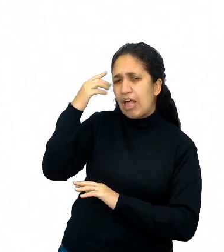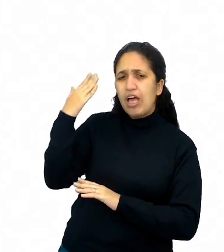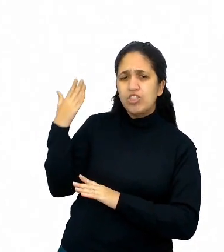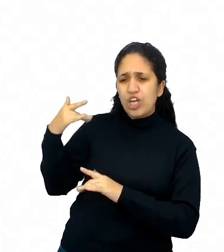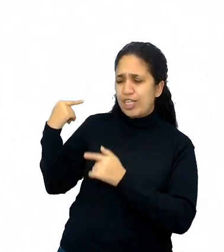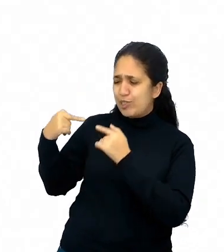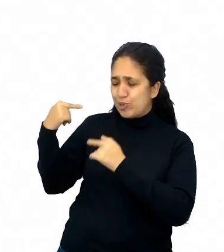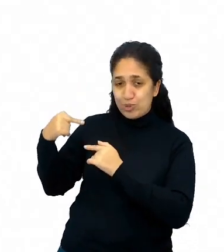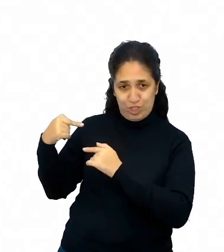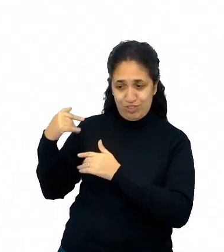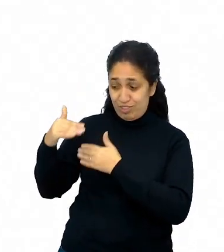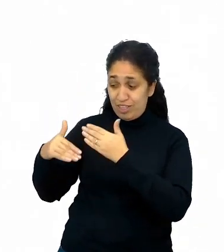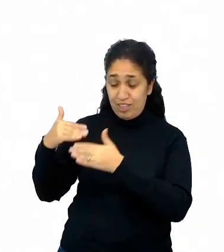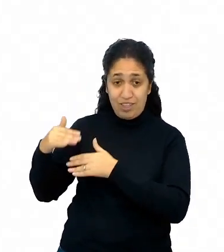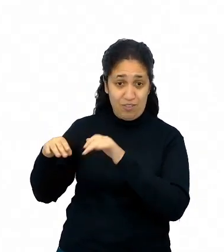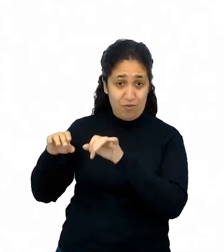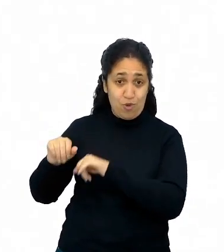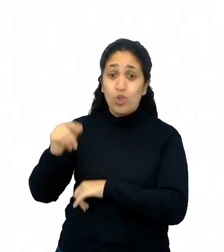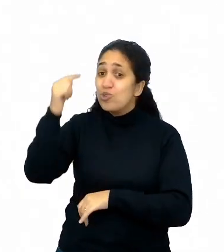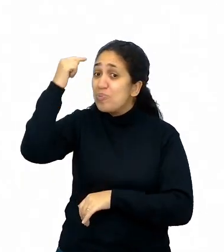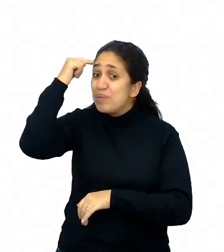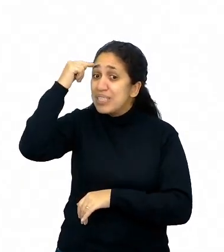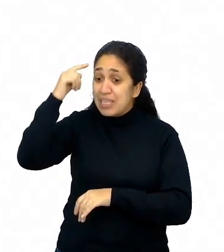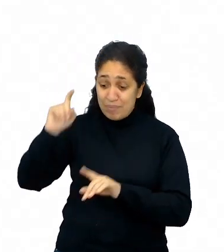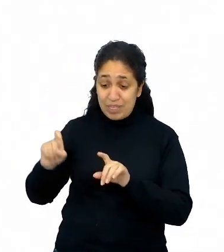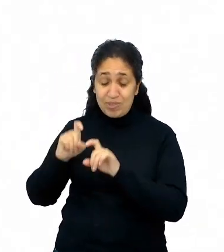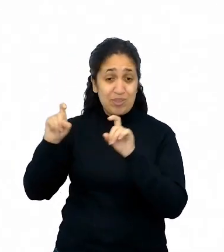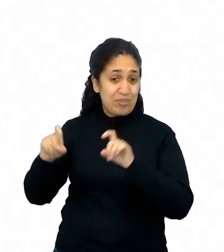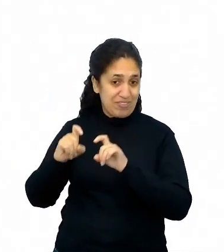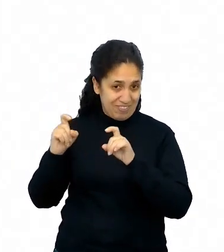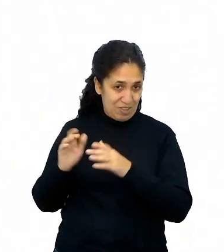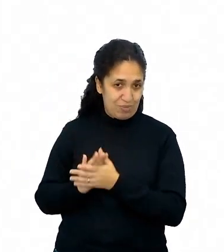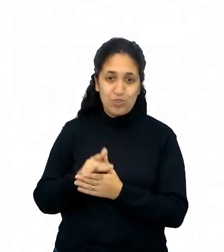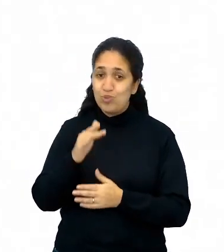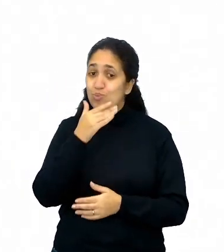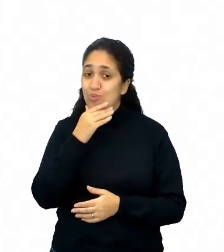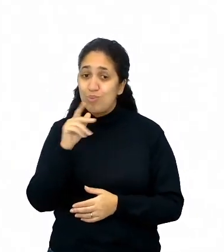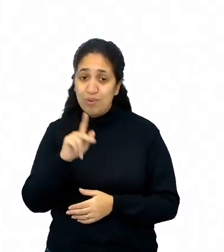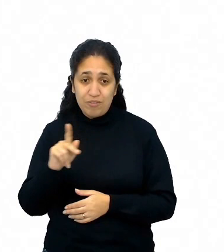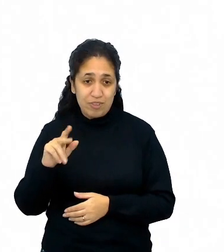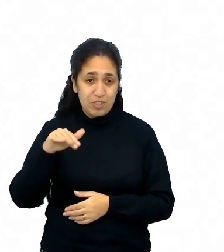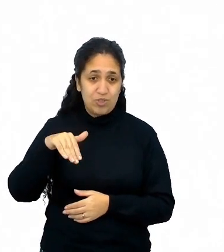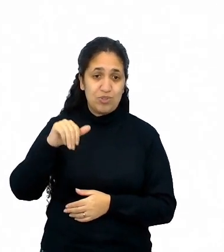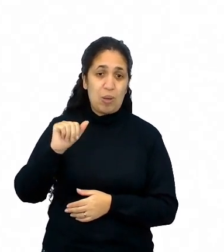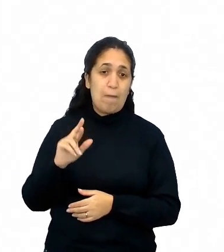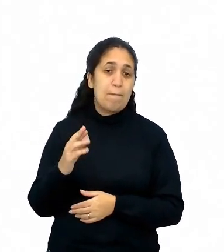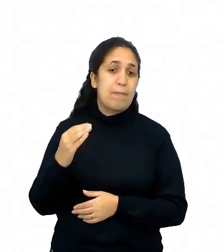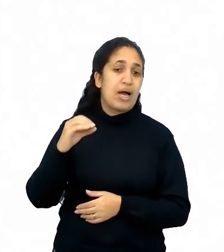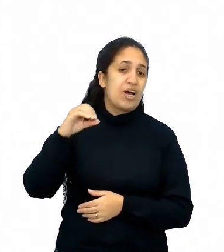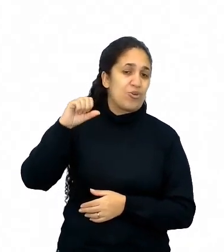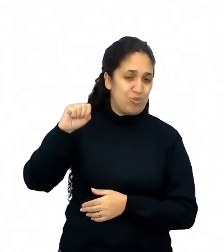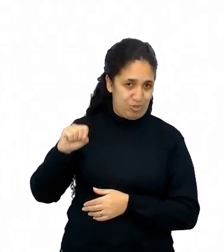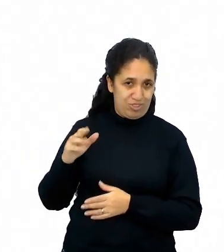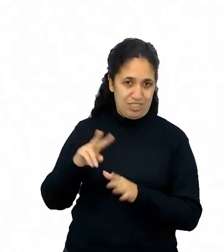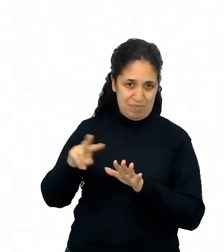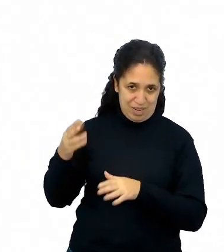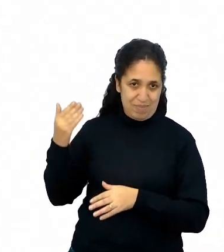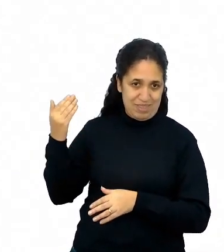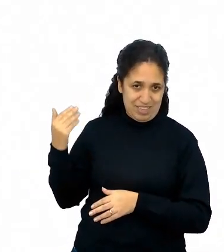formação de etapa, que foi pensamento computacional, que o professor Marco mostrou para a gente lá na formação de etapa semana